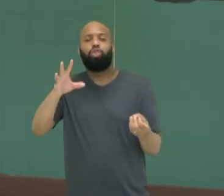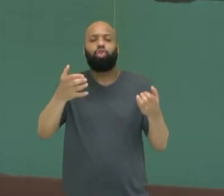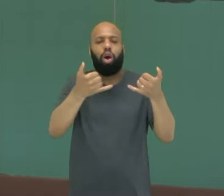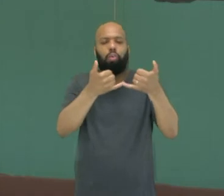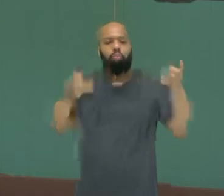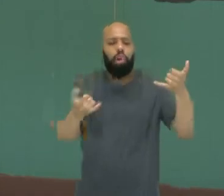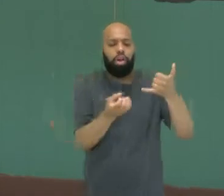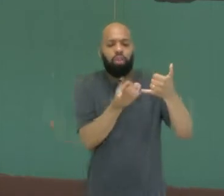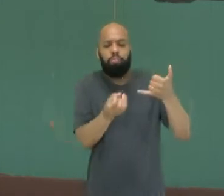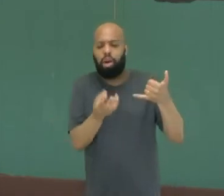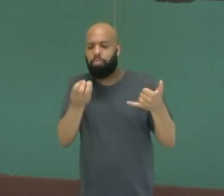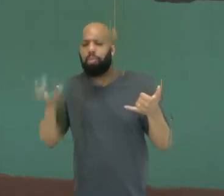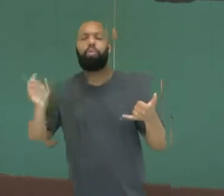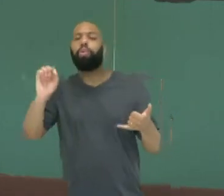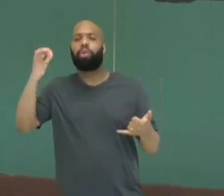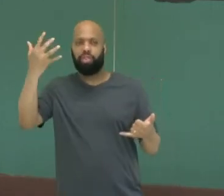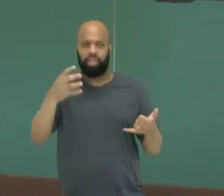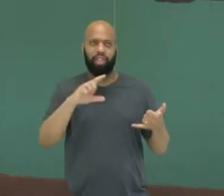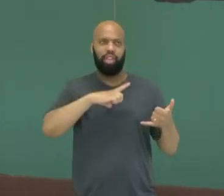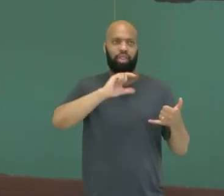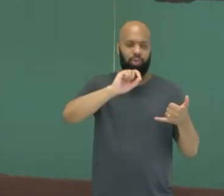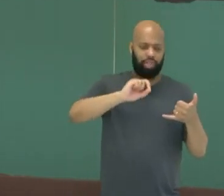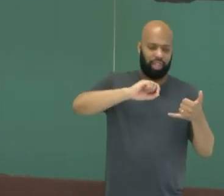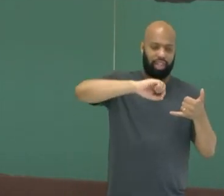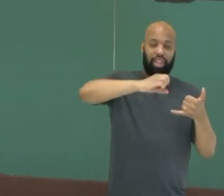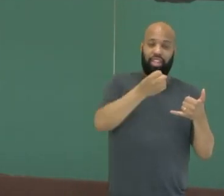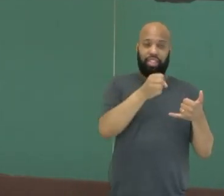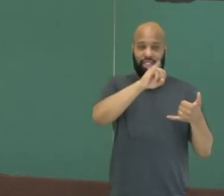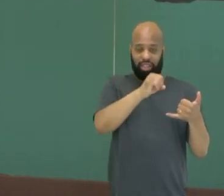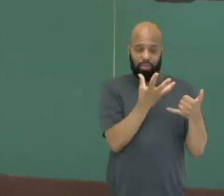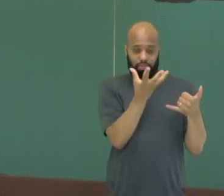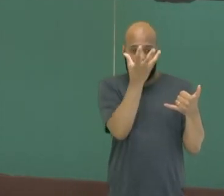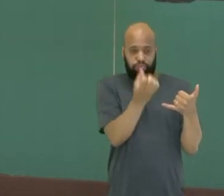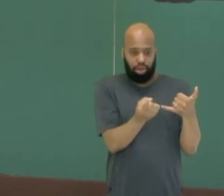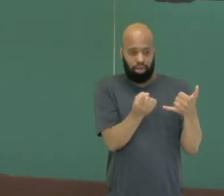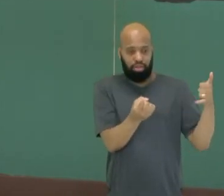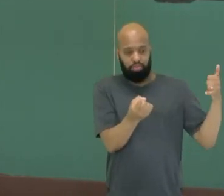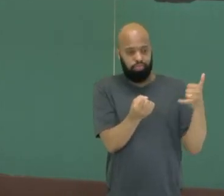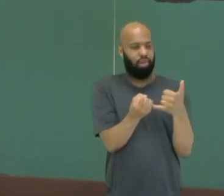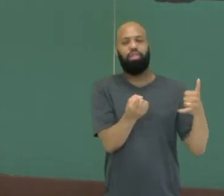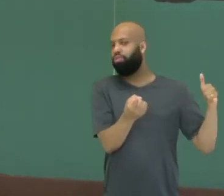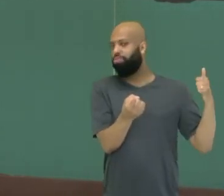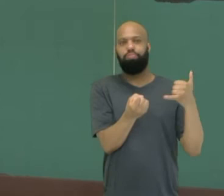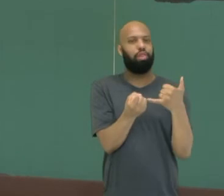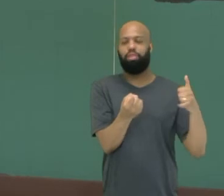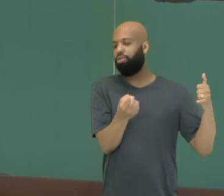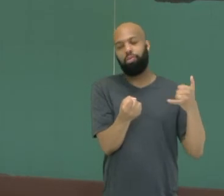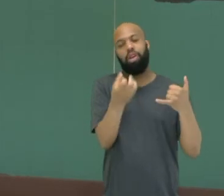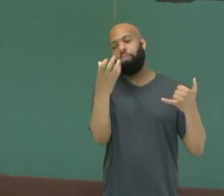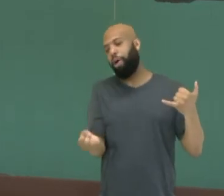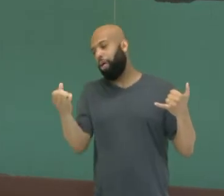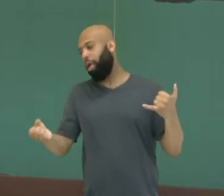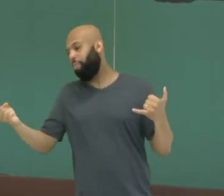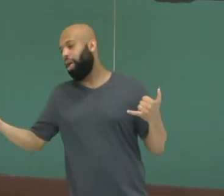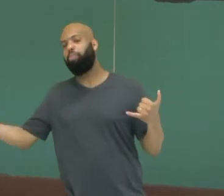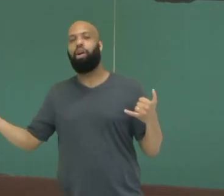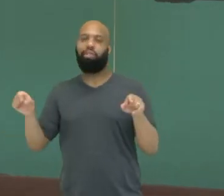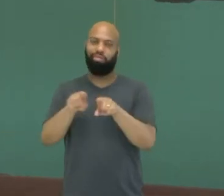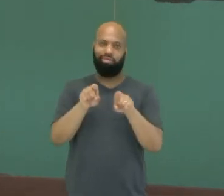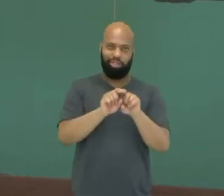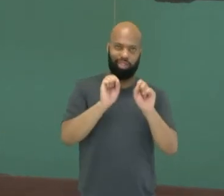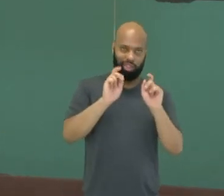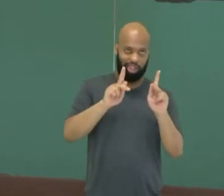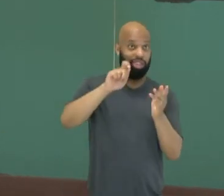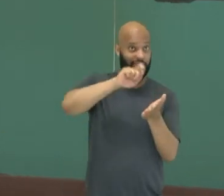situação? Estraga uma lâmpada, queima uma lâmpada, e se esse pisca-pisca for todo em série, o que acontece